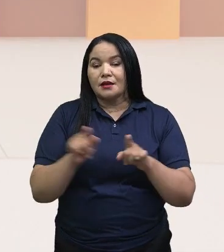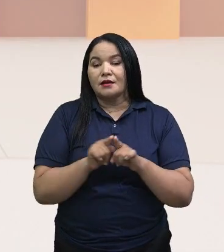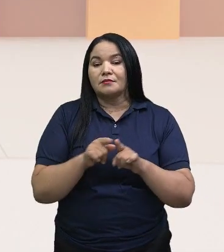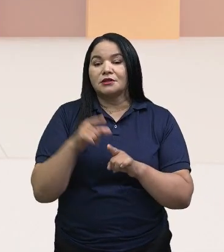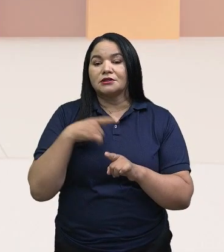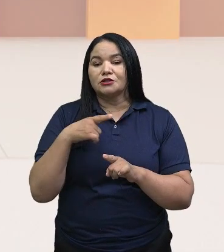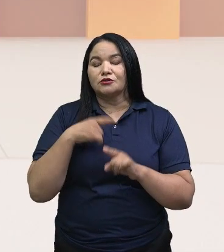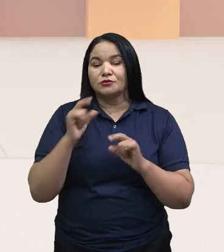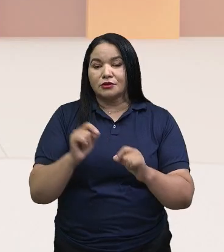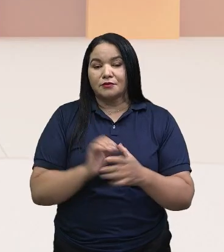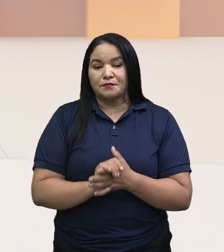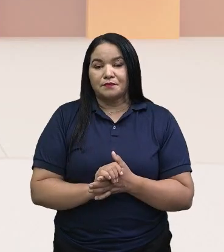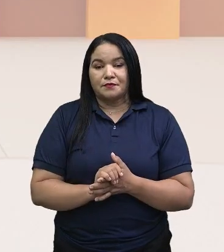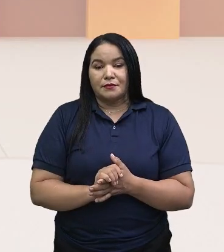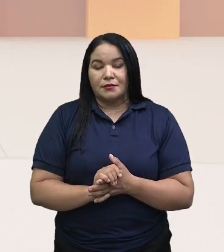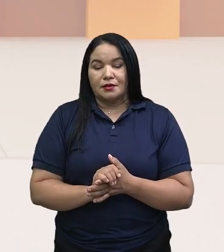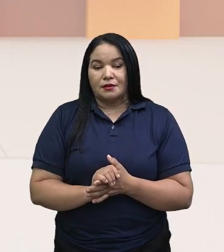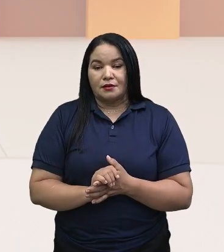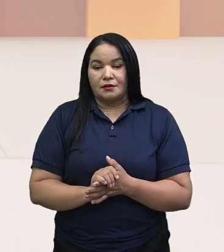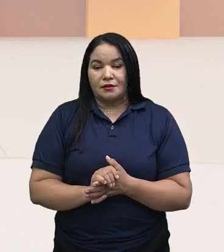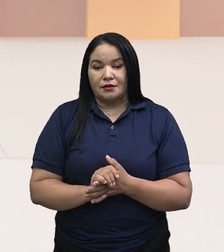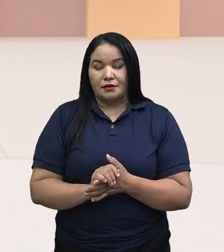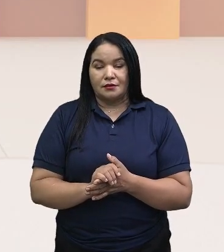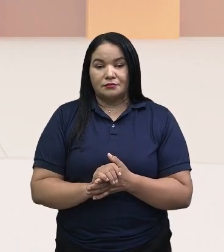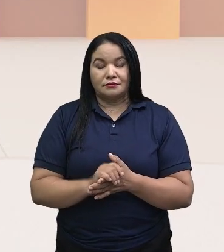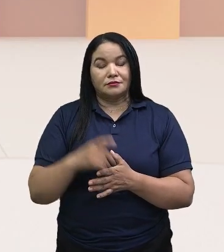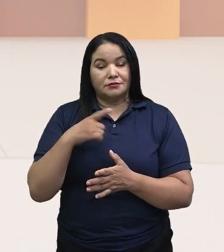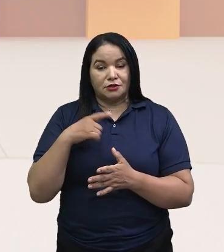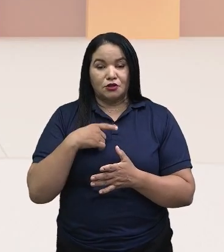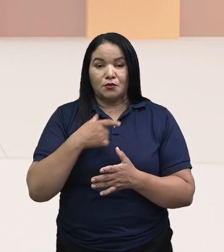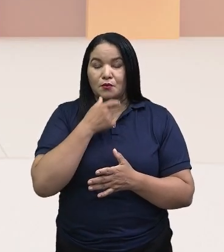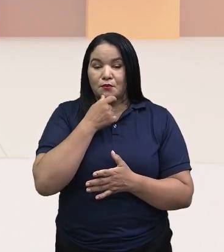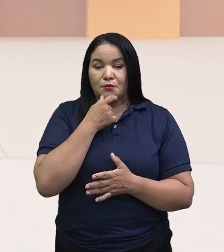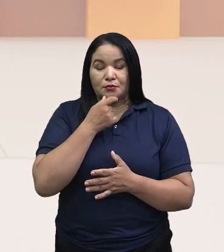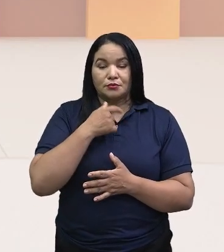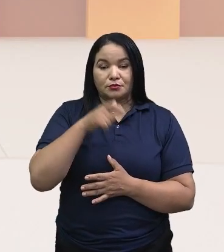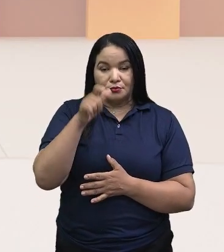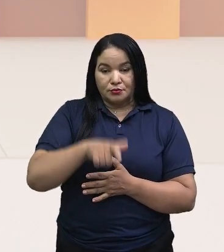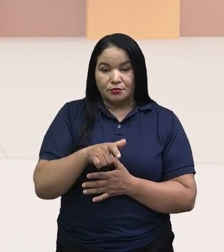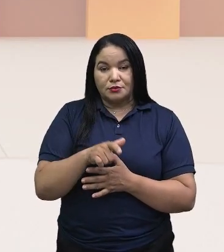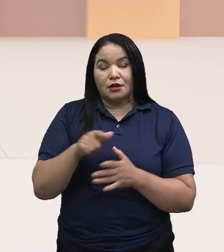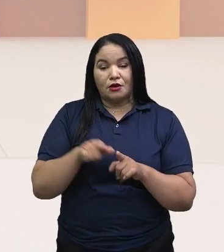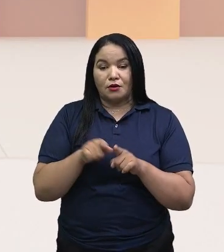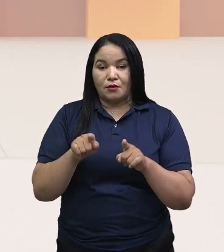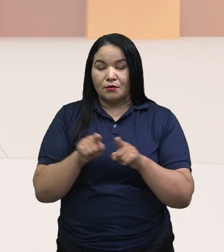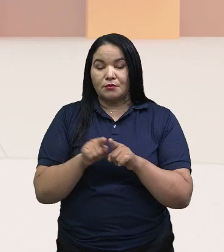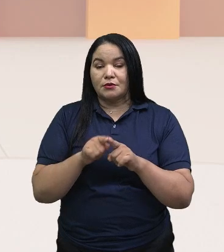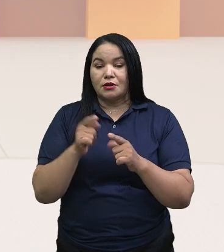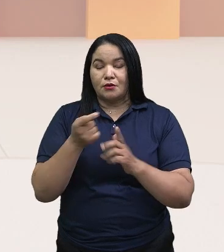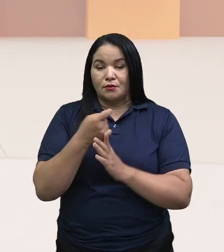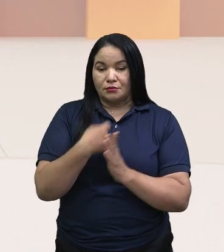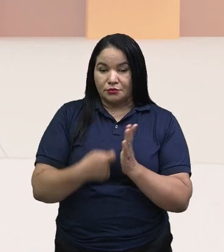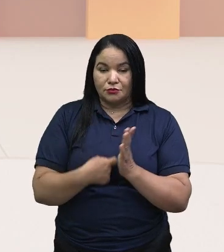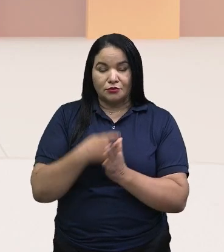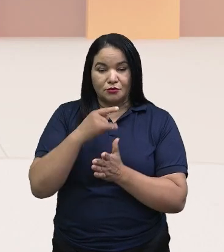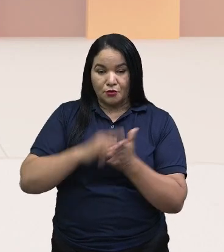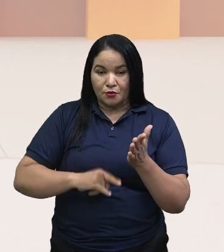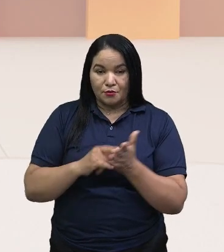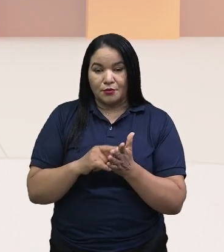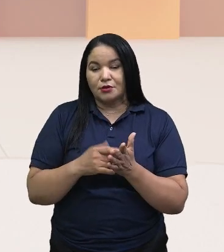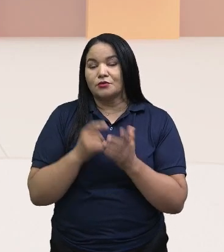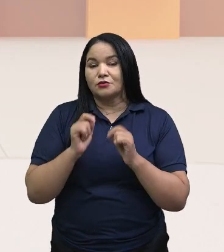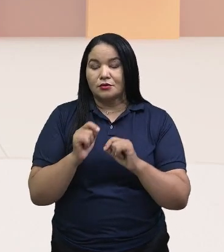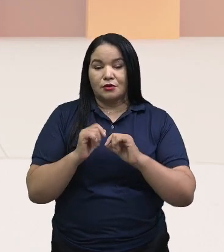tem figuras como a de Thomas Jefferson, que vão redigir essa documentação, onde